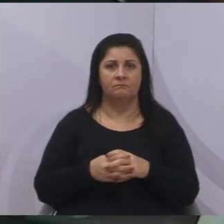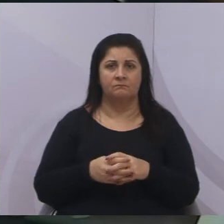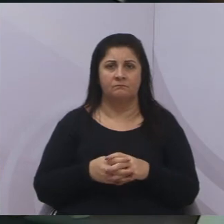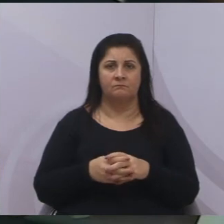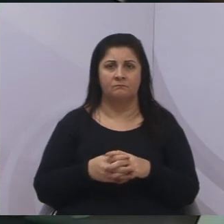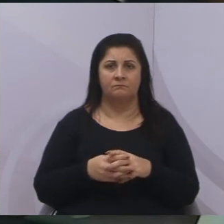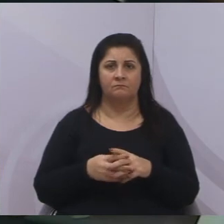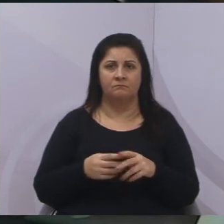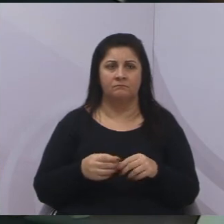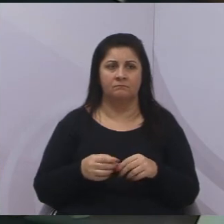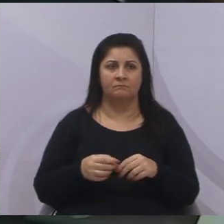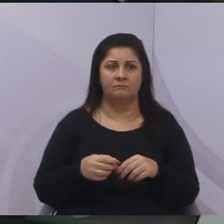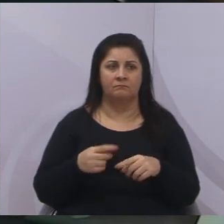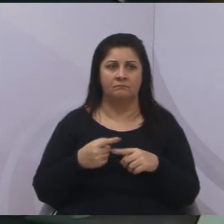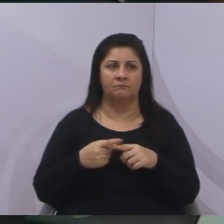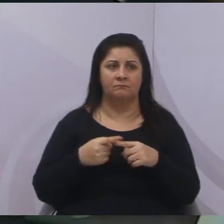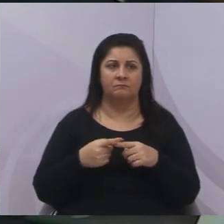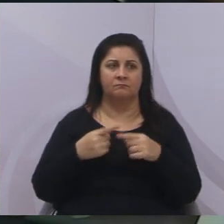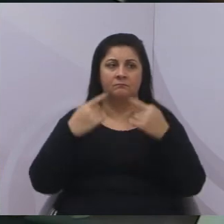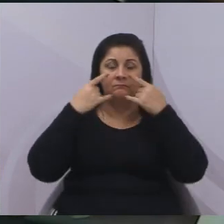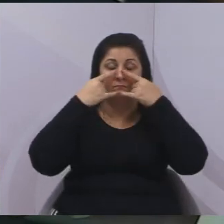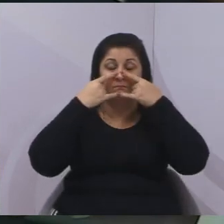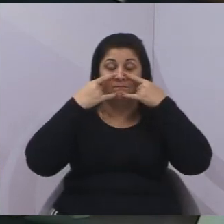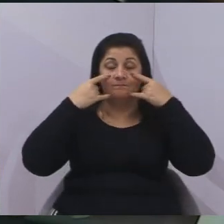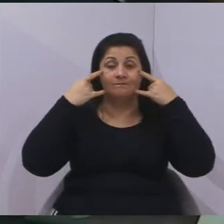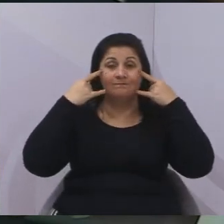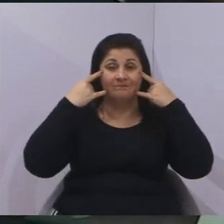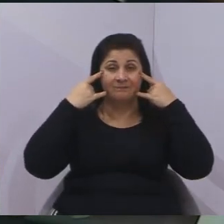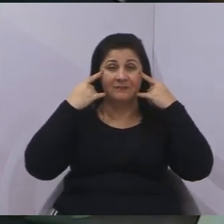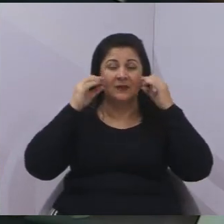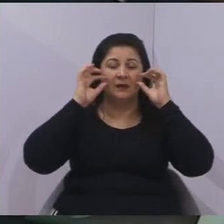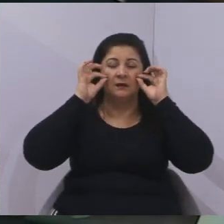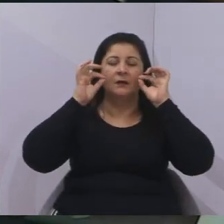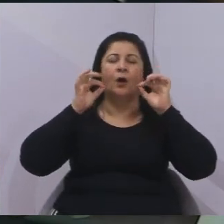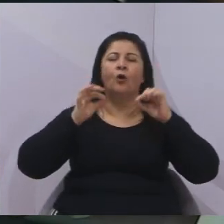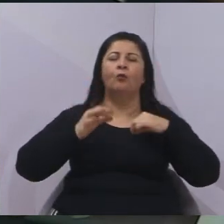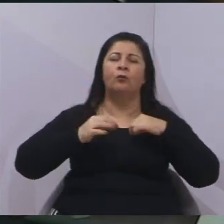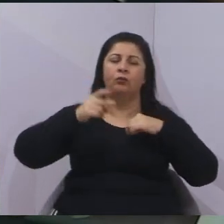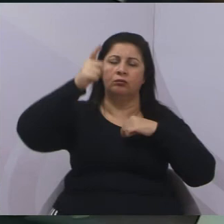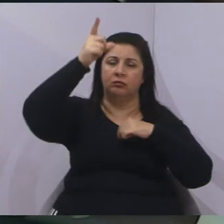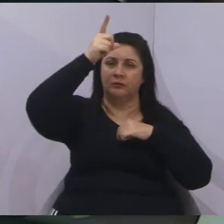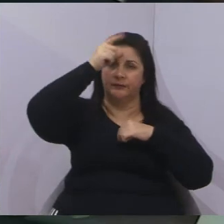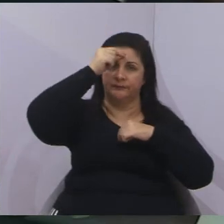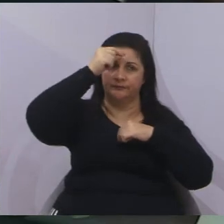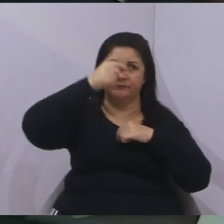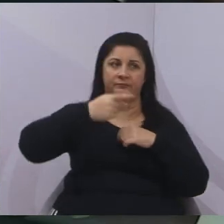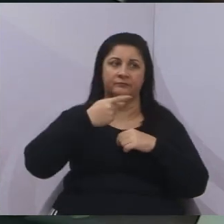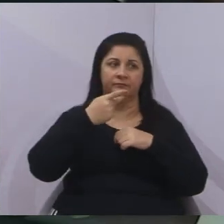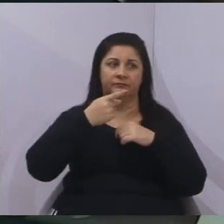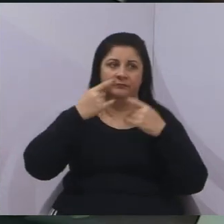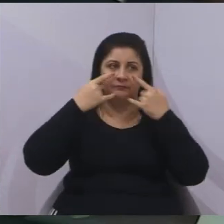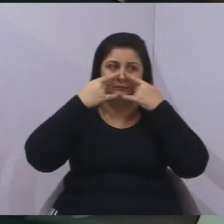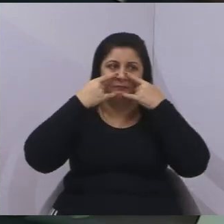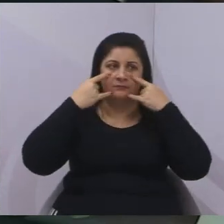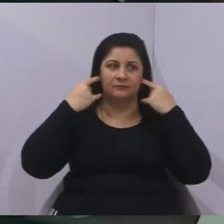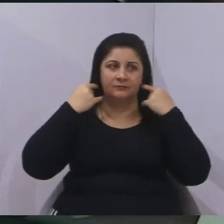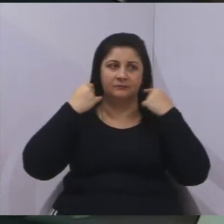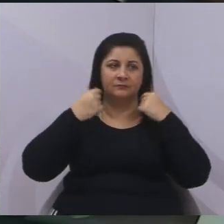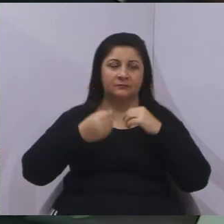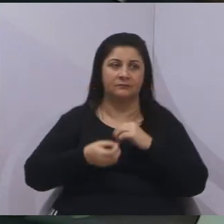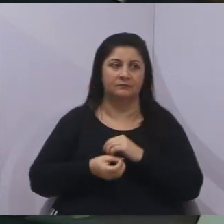Porque só destaco isso aqui, é que eu posso tirar. Olha que gostoso falar. Olha, Nani,